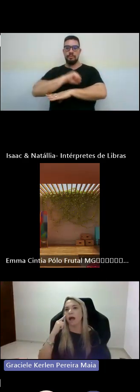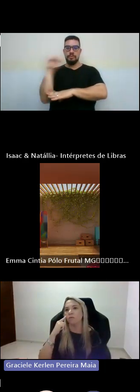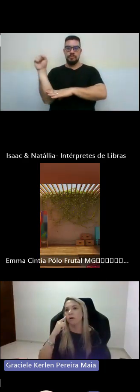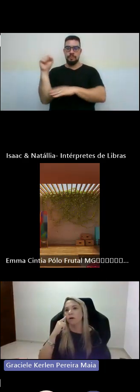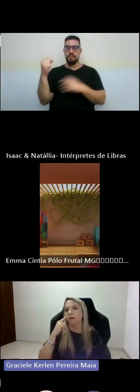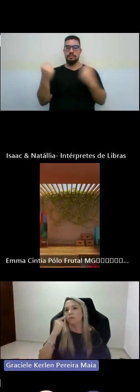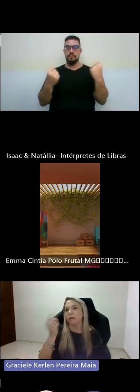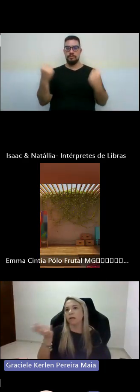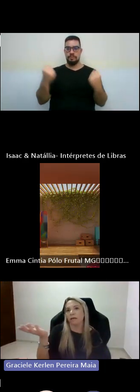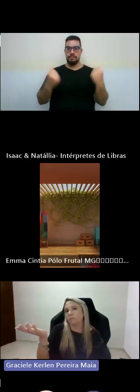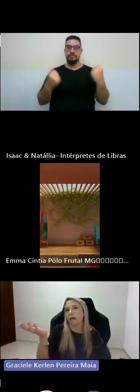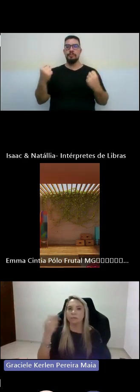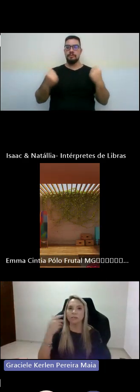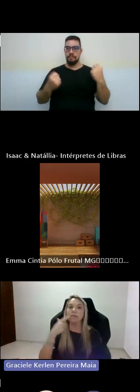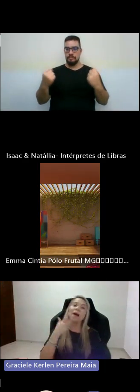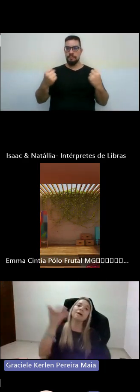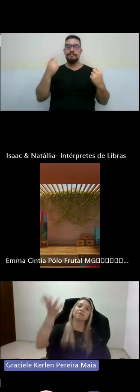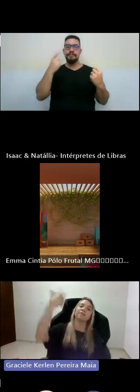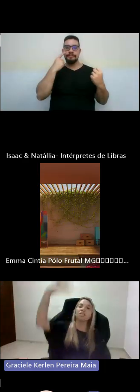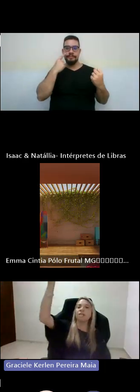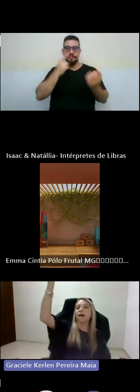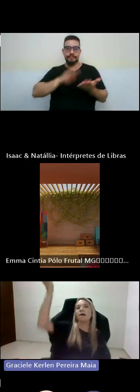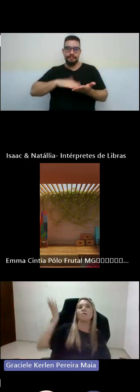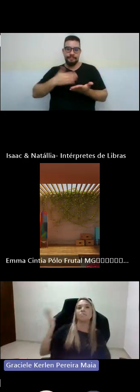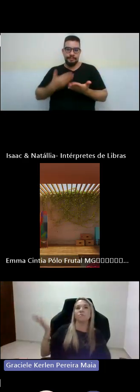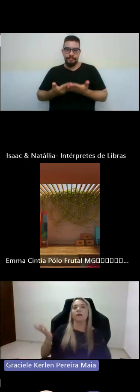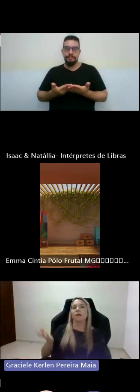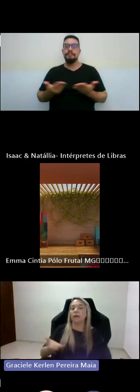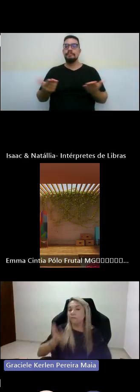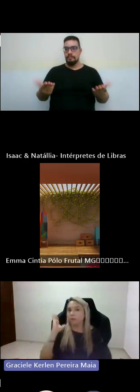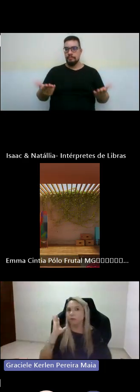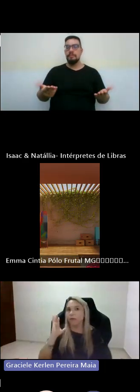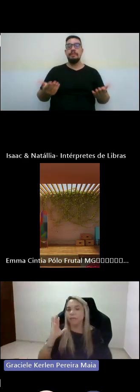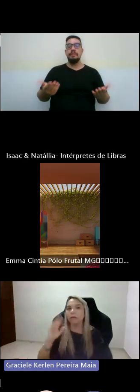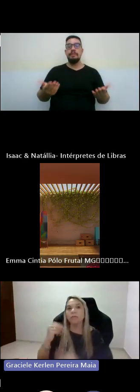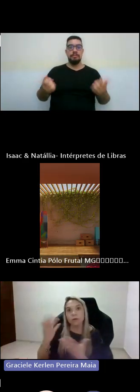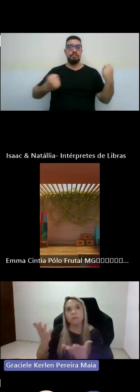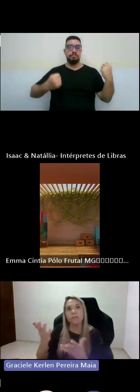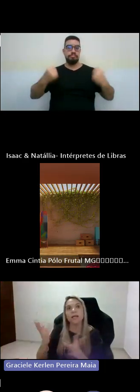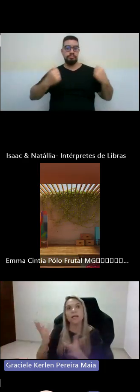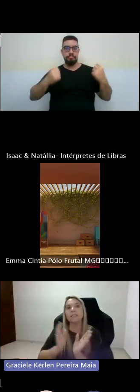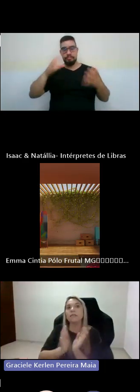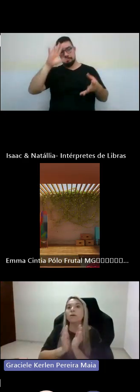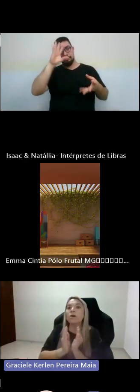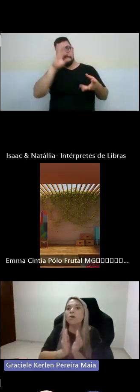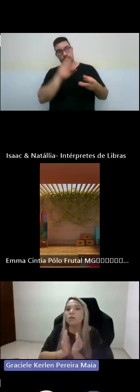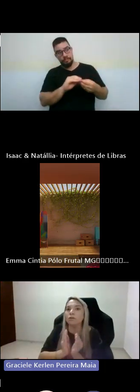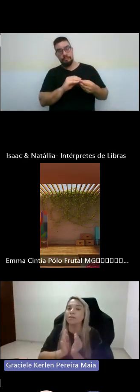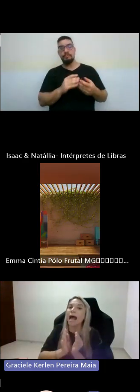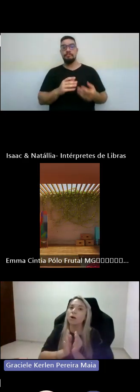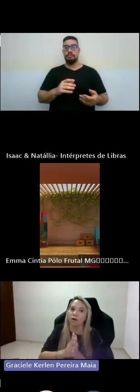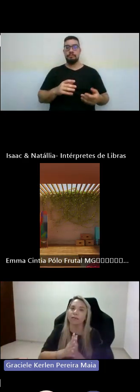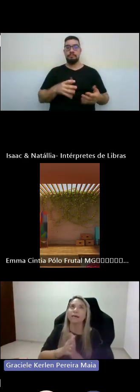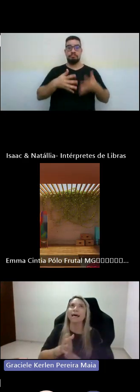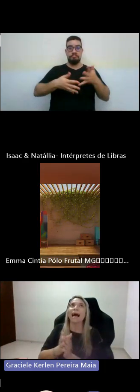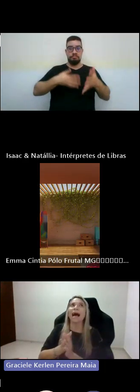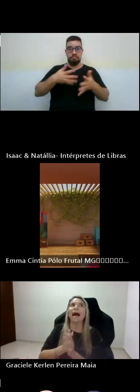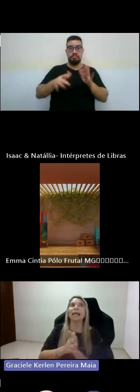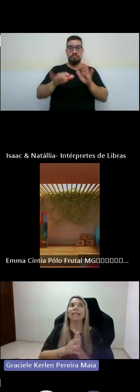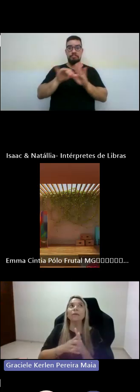fazendo carro. Olha lá. Tô falando de carro. Enfim, então tem alguns sinais que são icônicos.